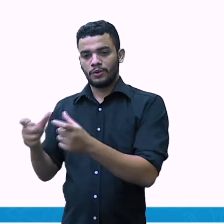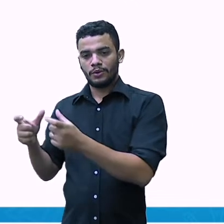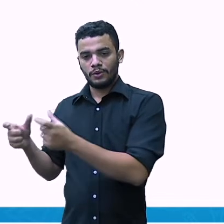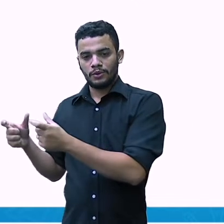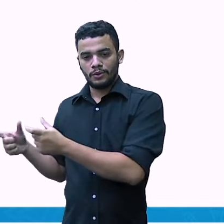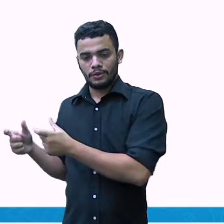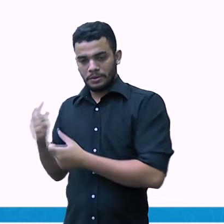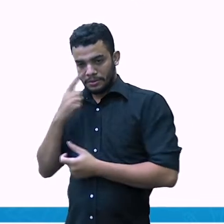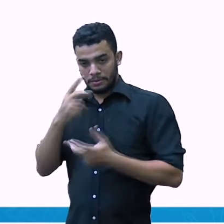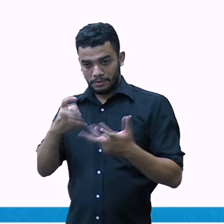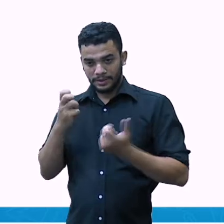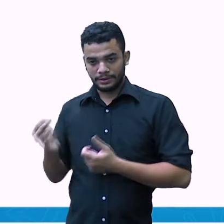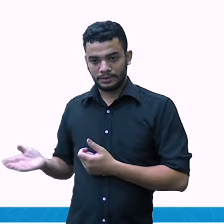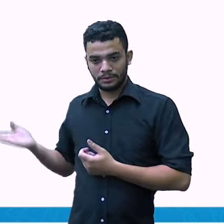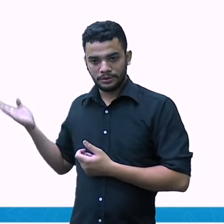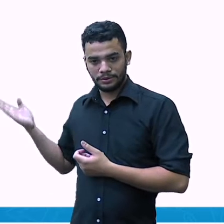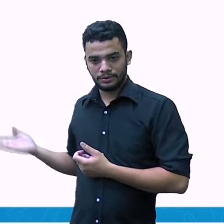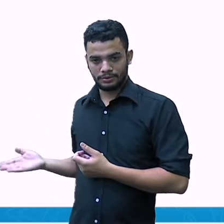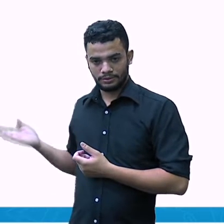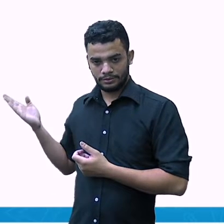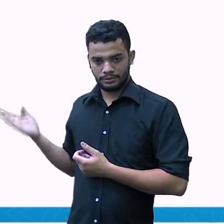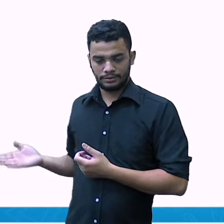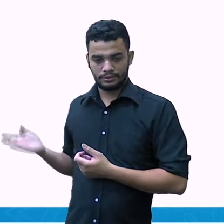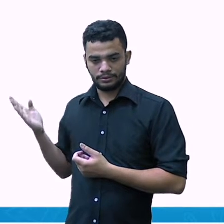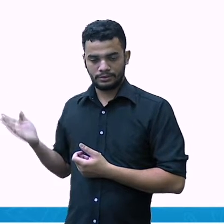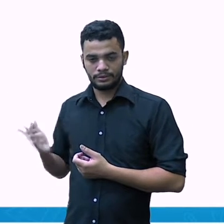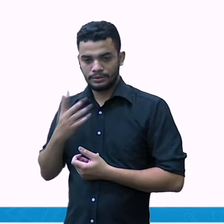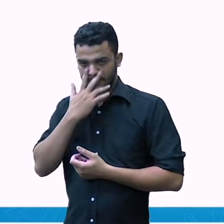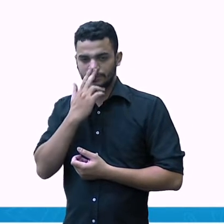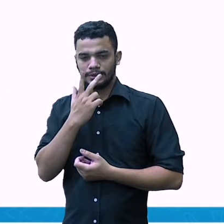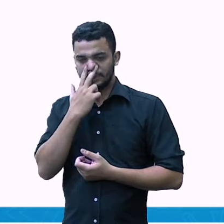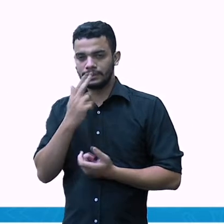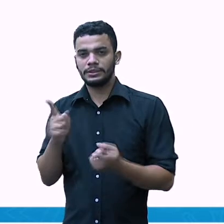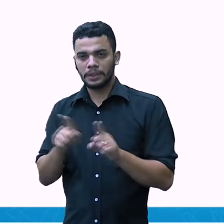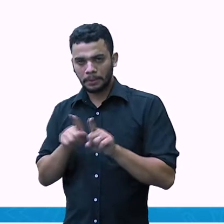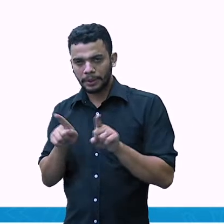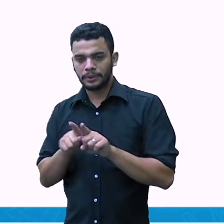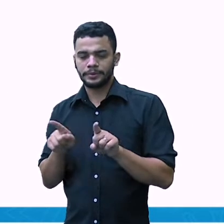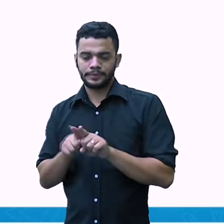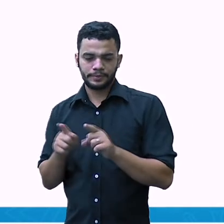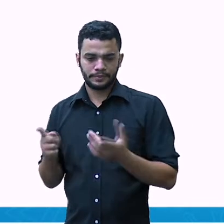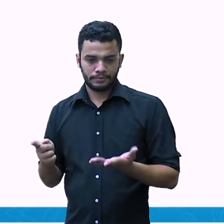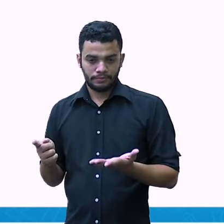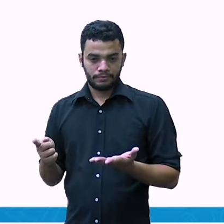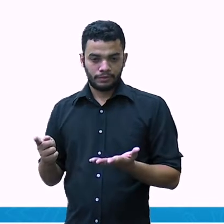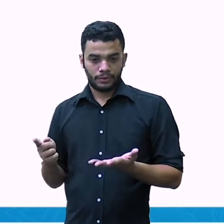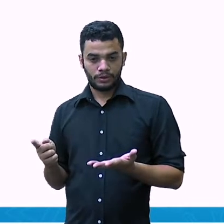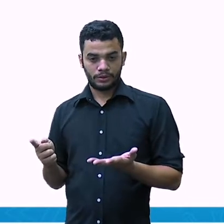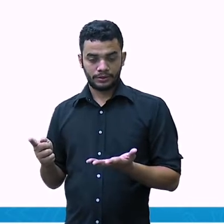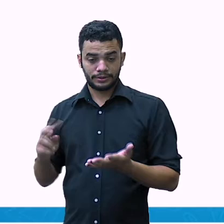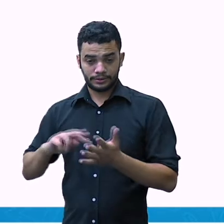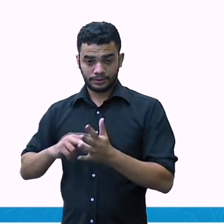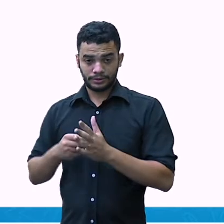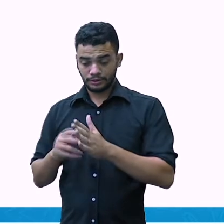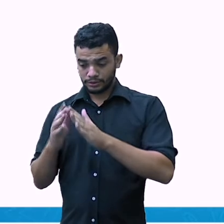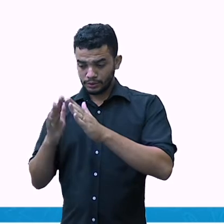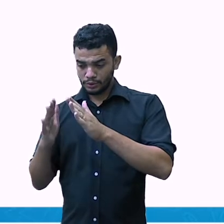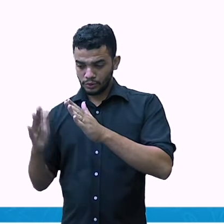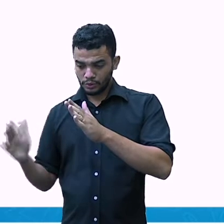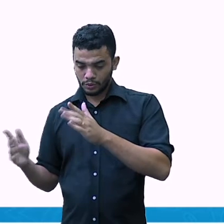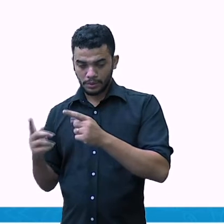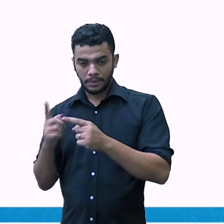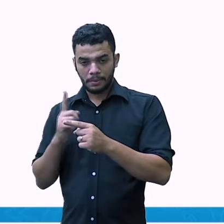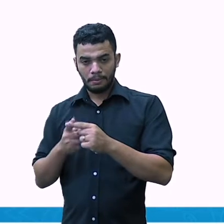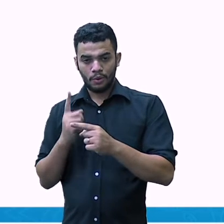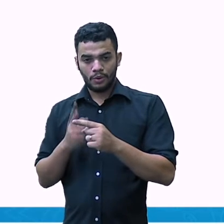fica mais distante do centro da cidade e nada mais. Por isso ele é periférico, ele está